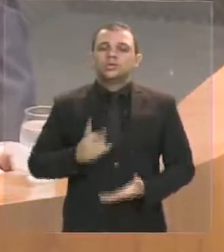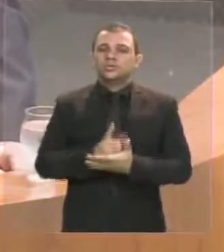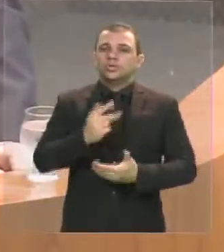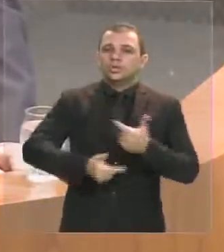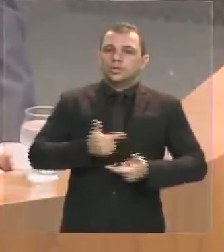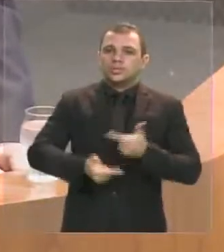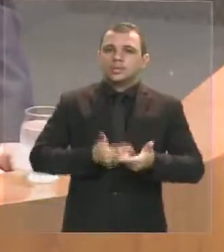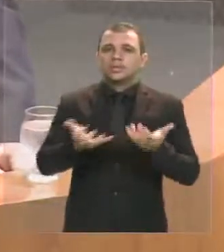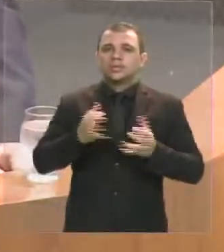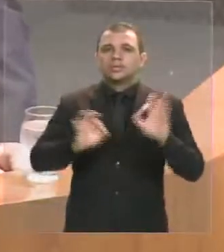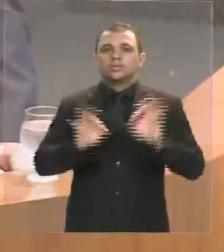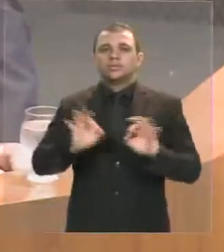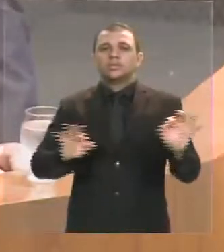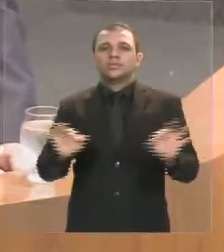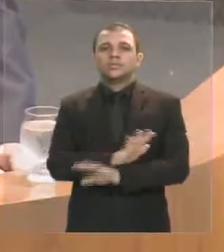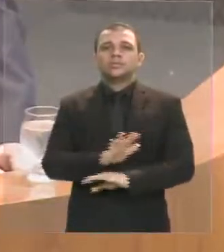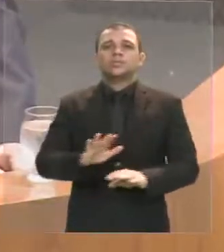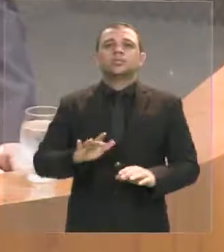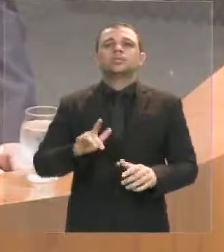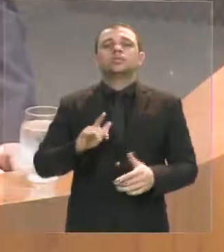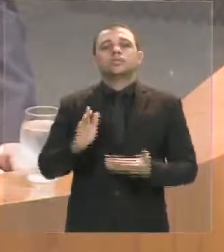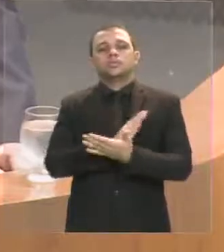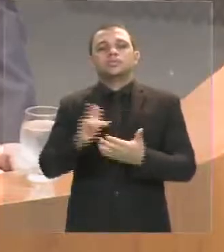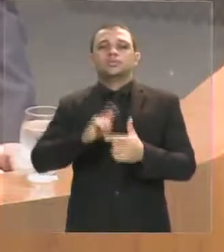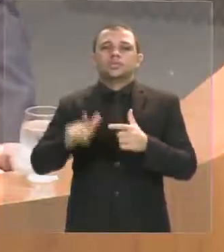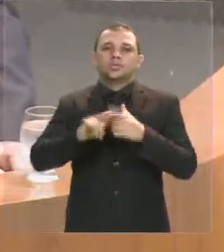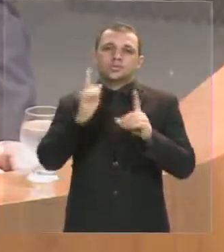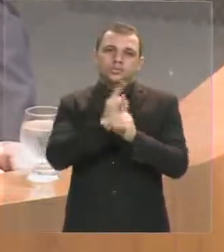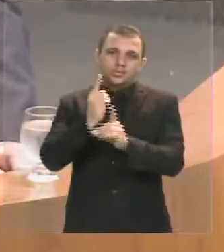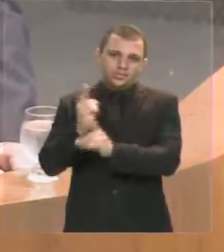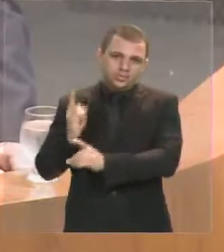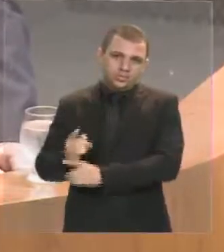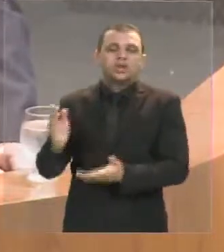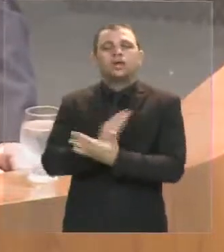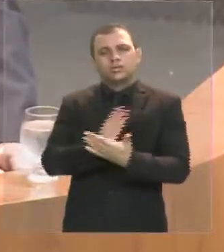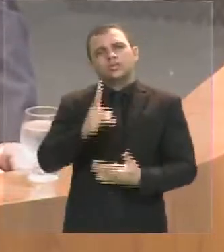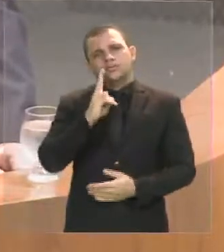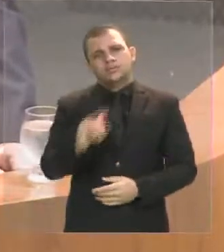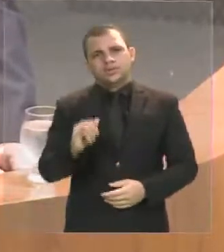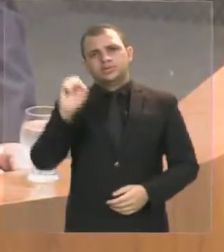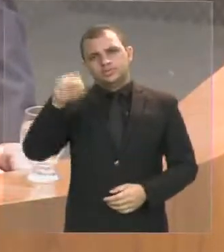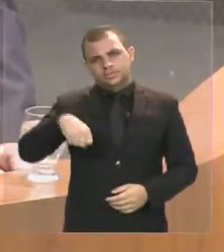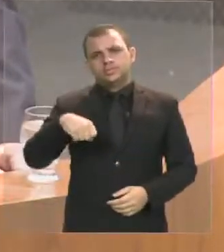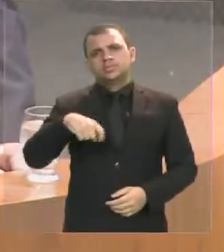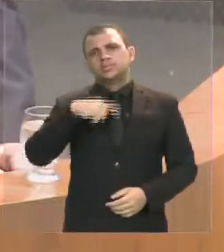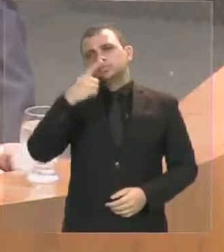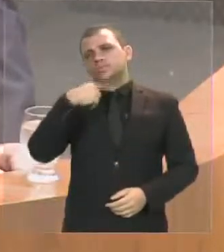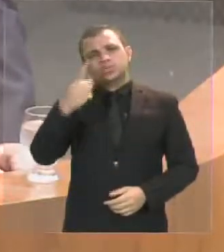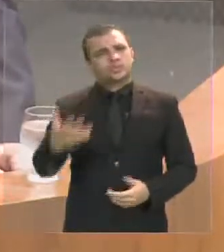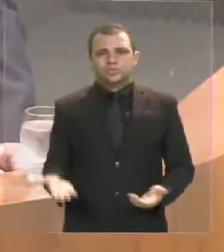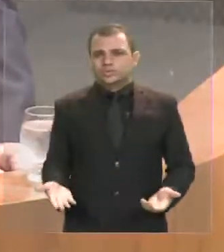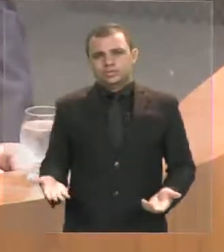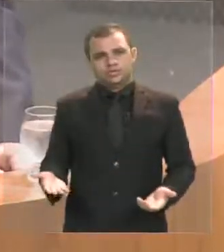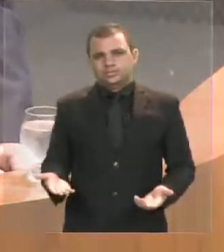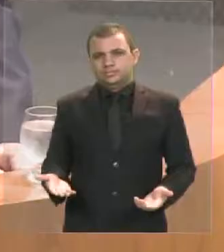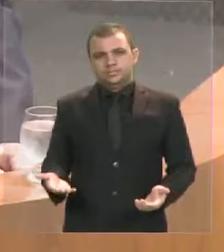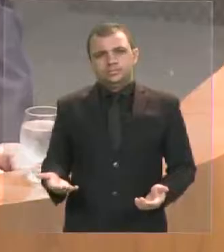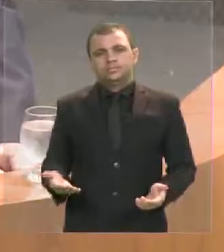sejam solucionadas as pendências que foram encontradas. Algumas serão insolucionáveis,